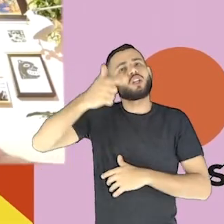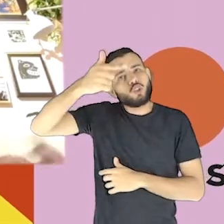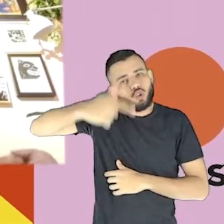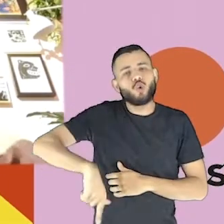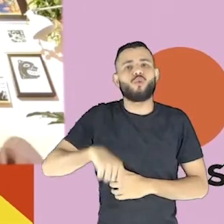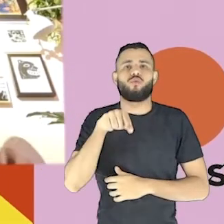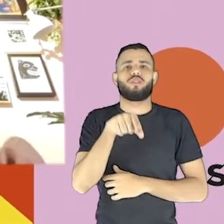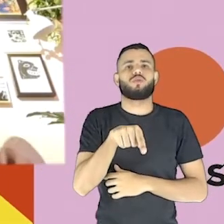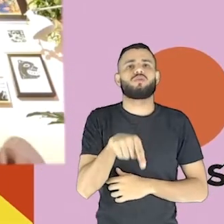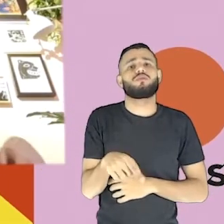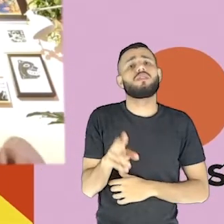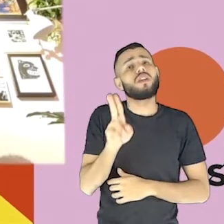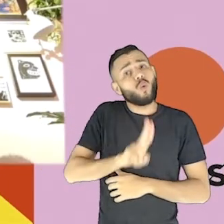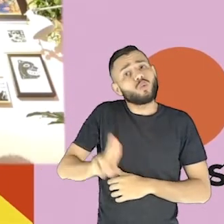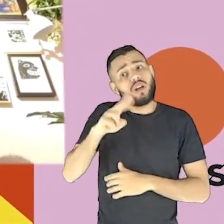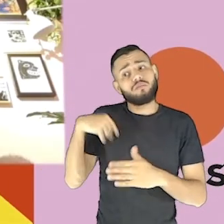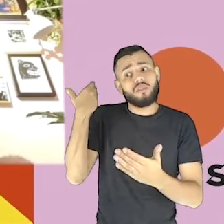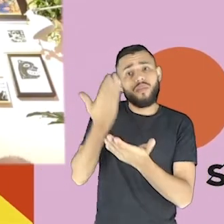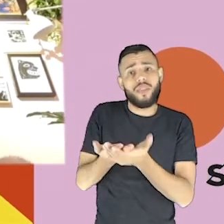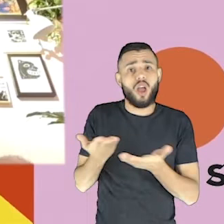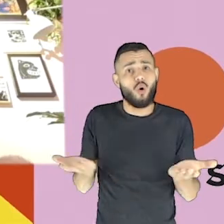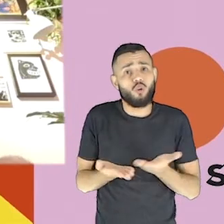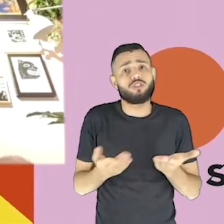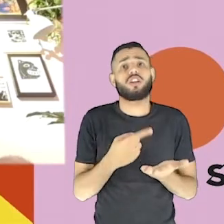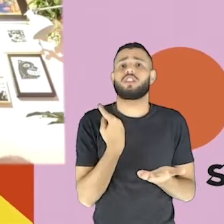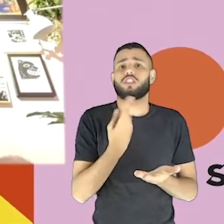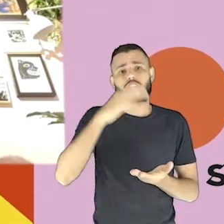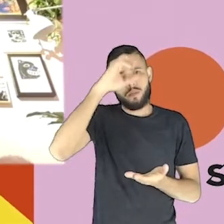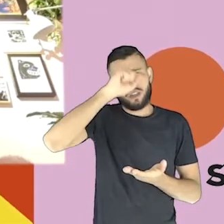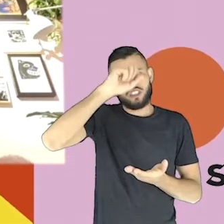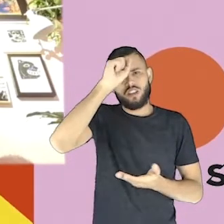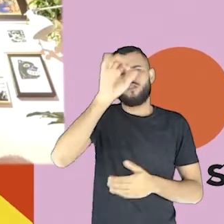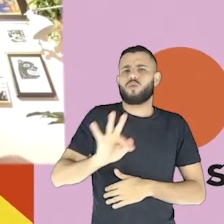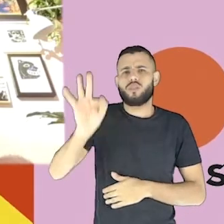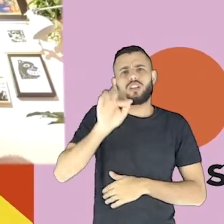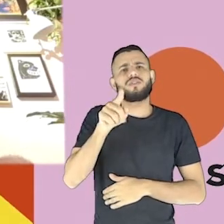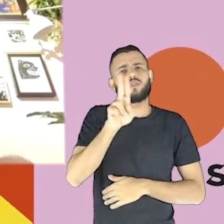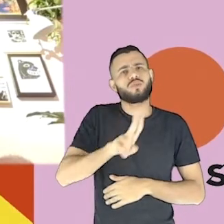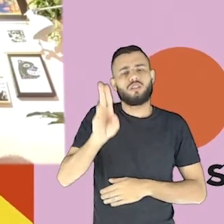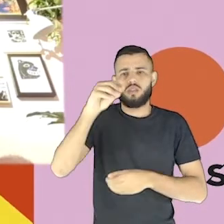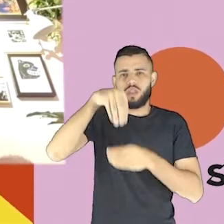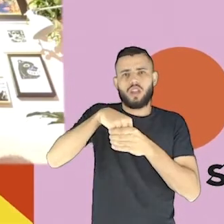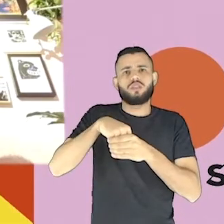trouxe de novo esse índice, e esse índice é usado até hoje. A gente aprende ele na faculdade, e você vê ele sendo